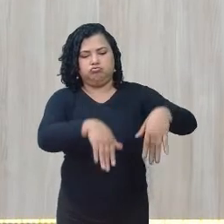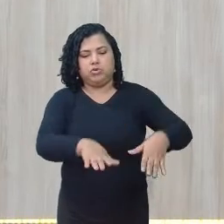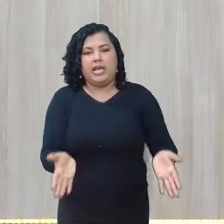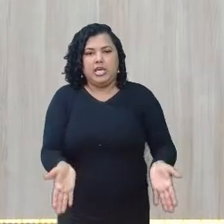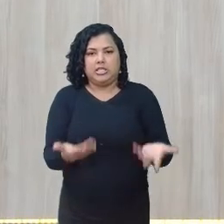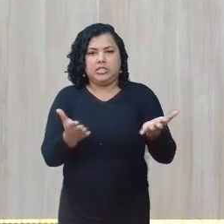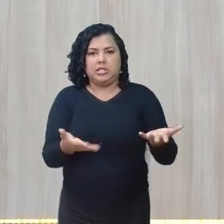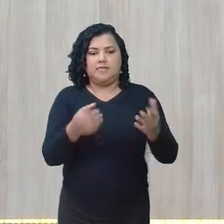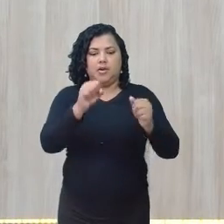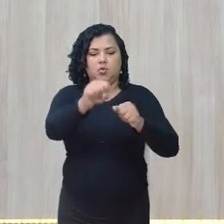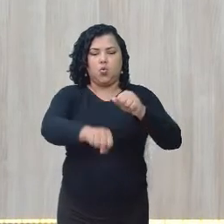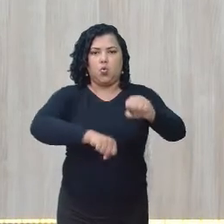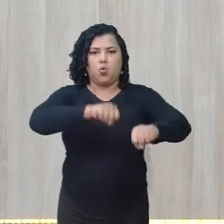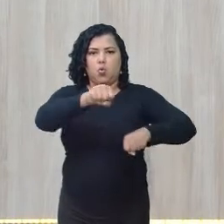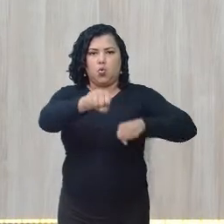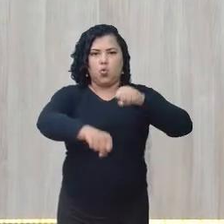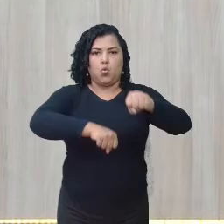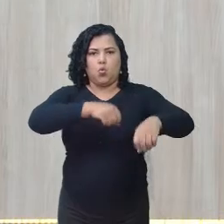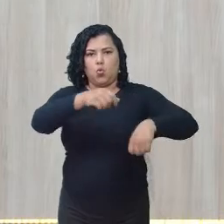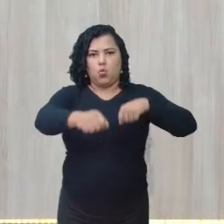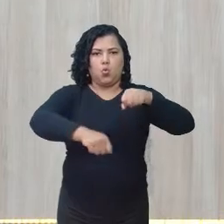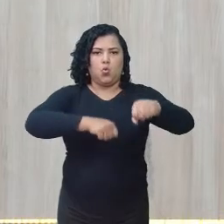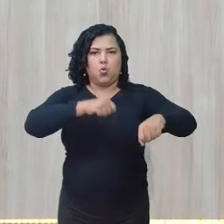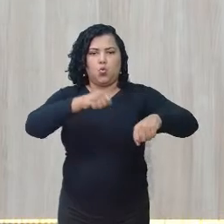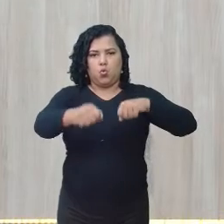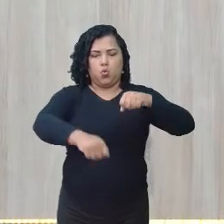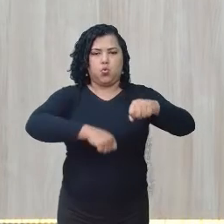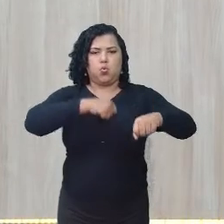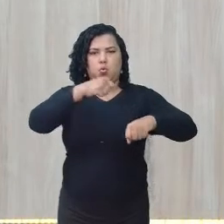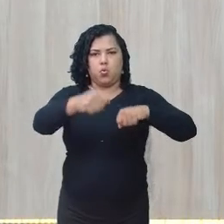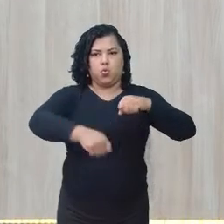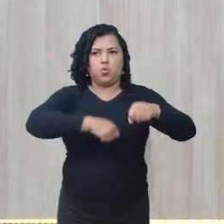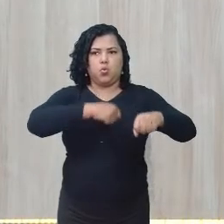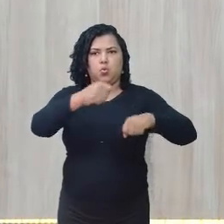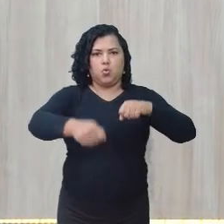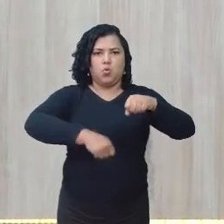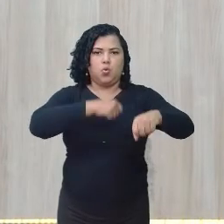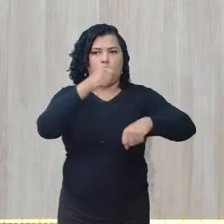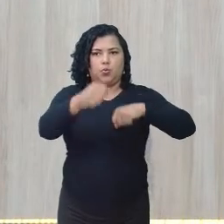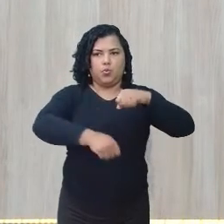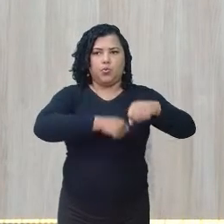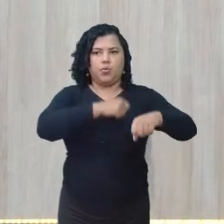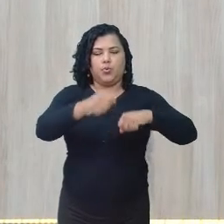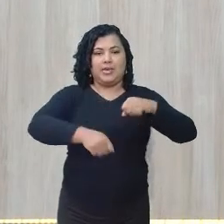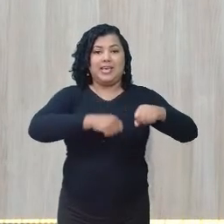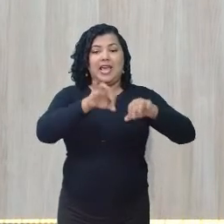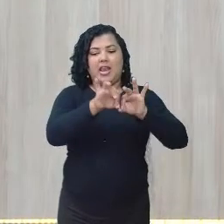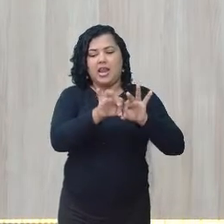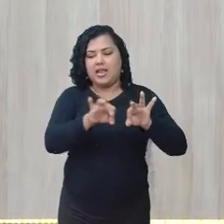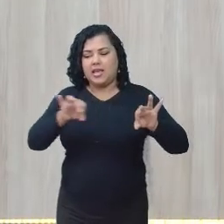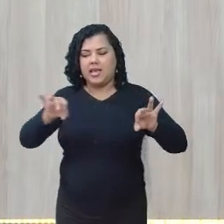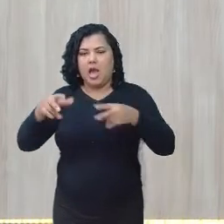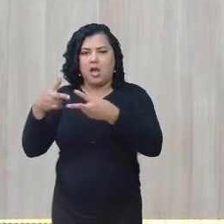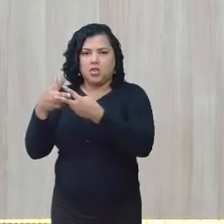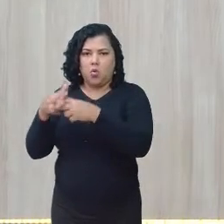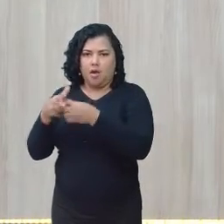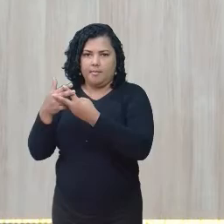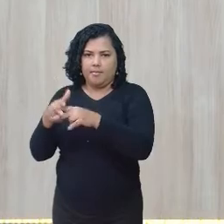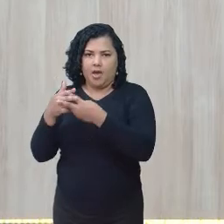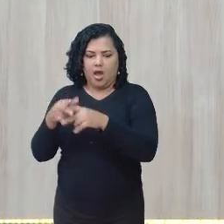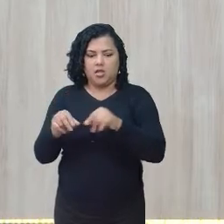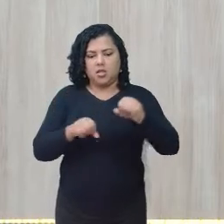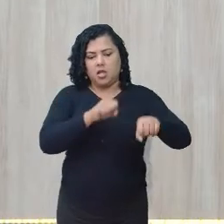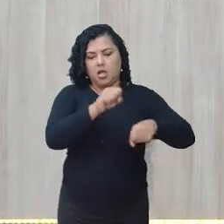da água, e aquele moinho girando era acionado, ligado, né, ao engenho, e quando